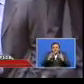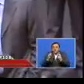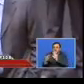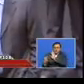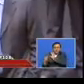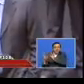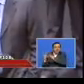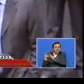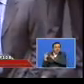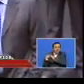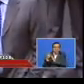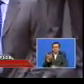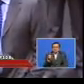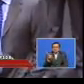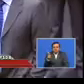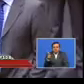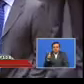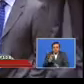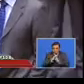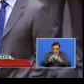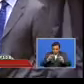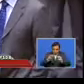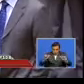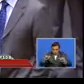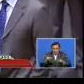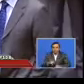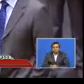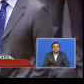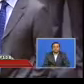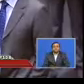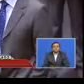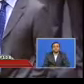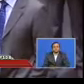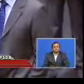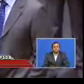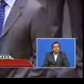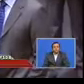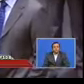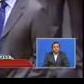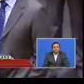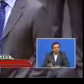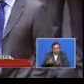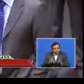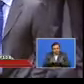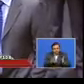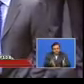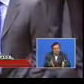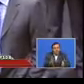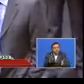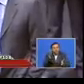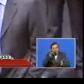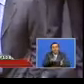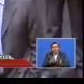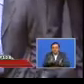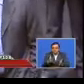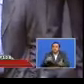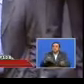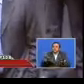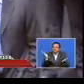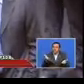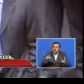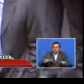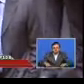publicação. A publicação, ela vai na linha daquilo que nós já sofremos no